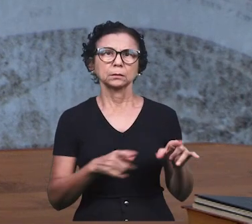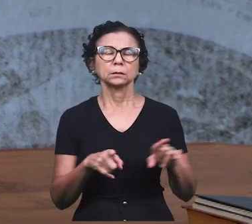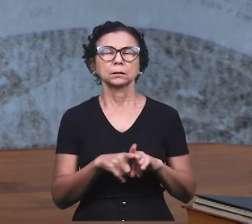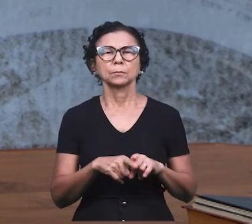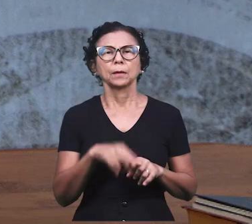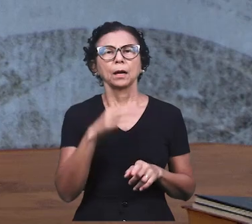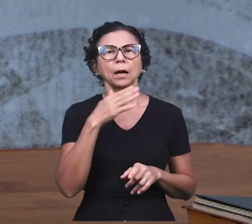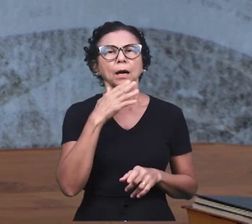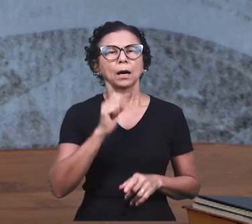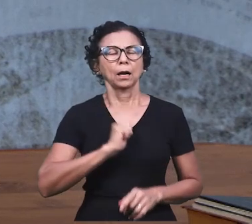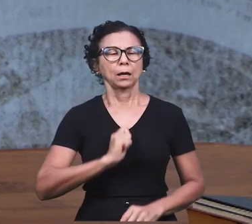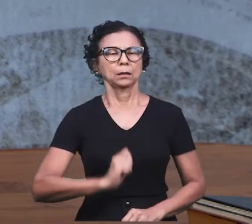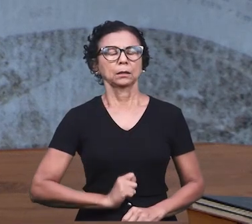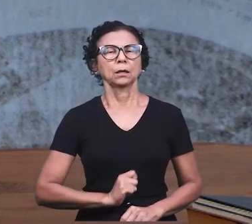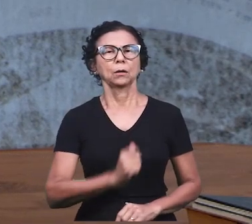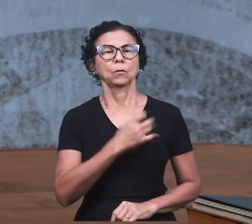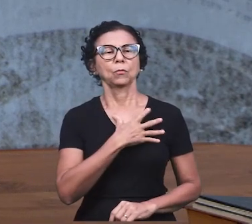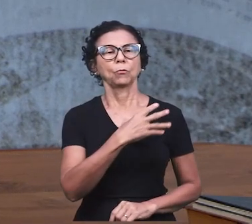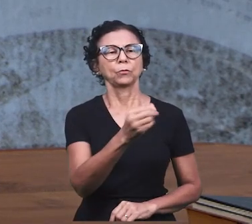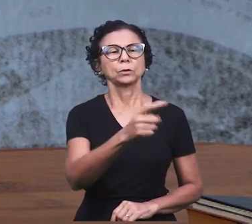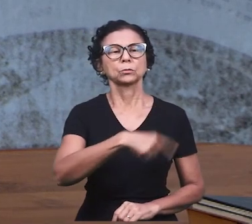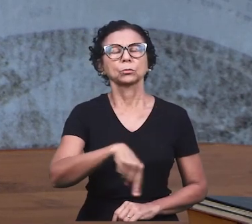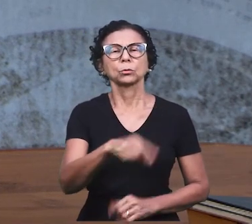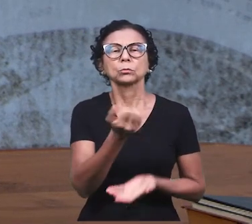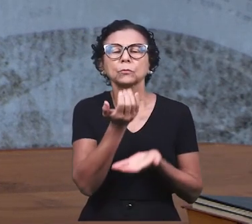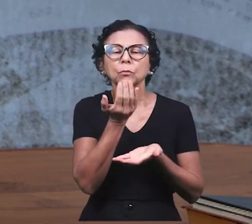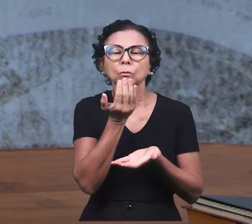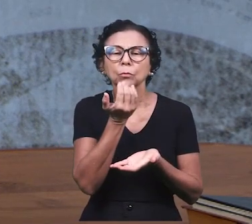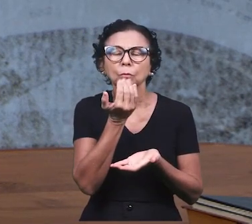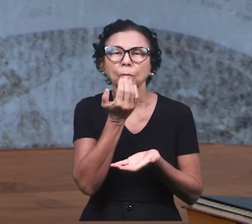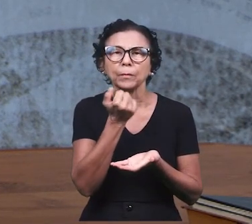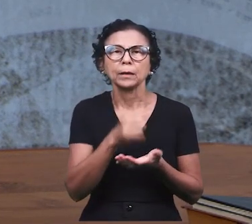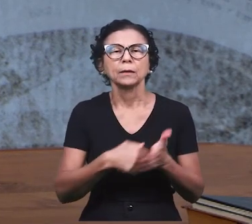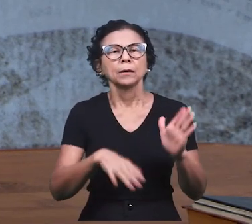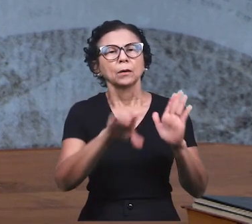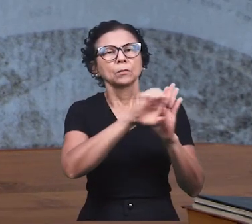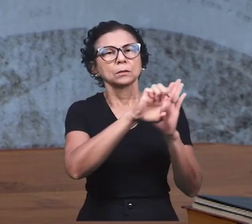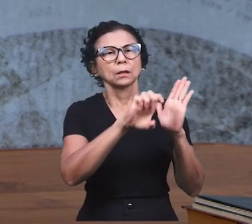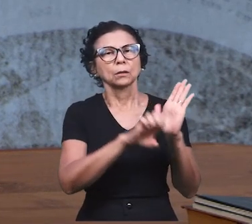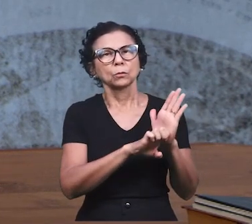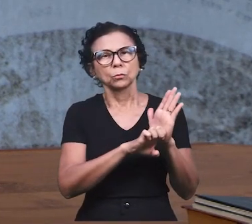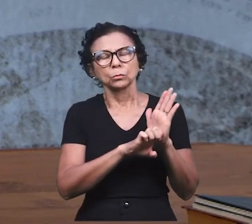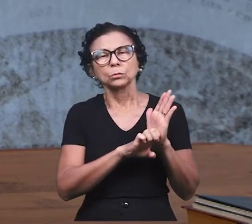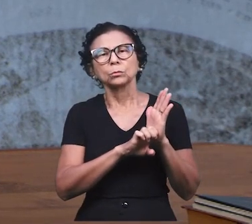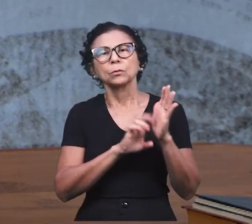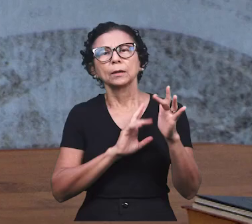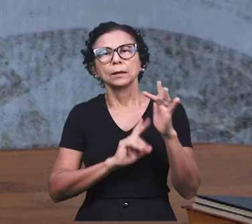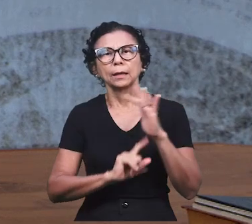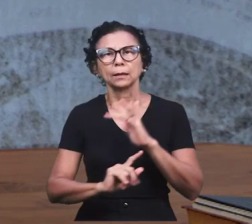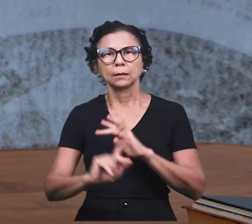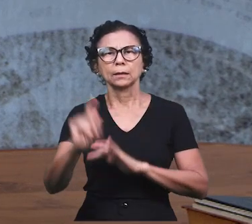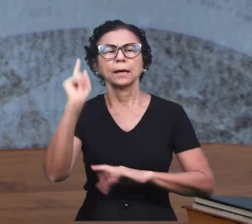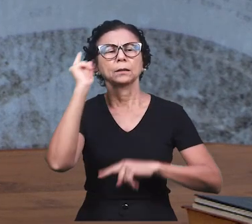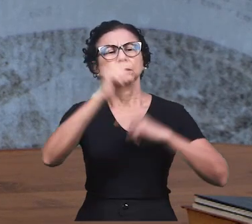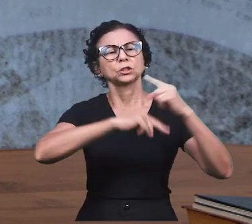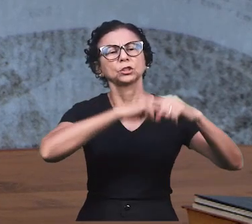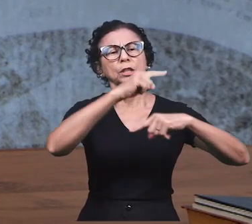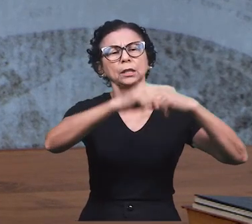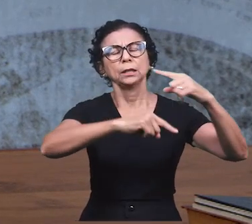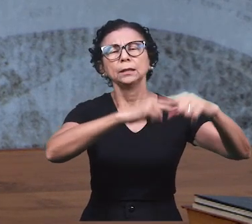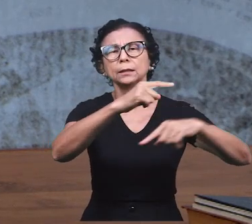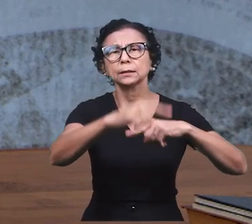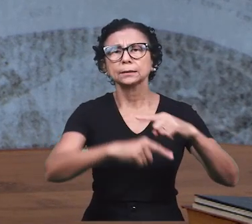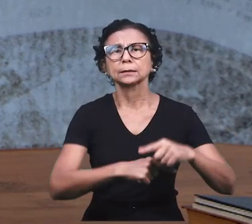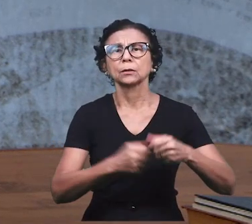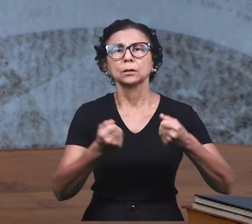Arão comerá dela. Estatuto perpétuo será para as vossas gerações das ofertas queimadas do